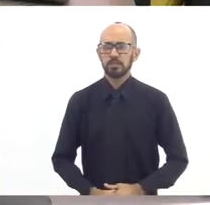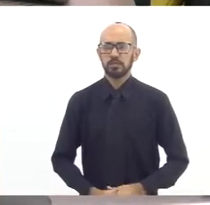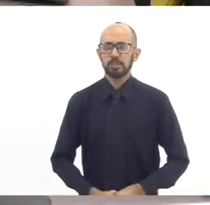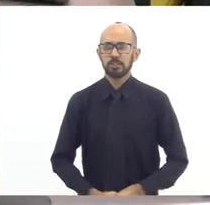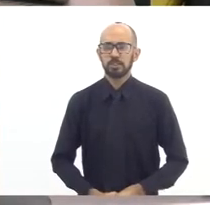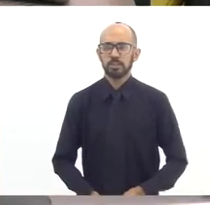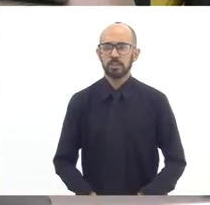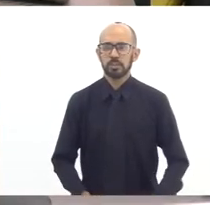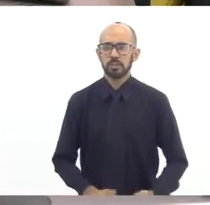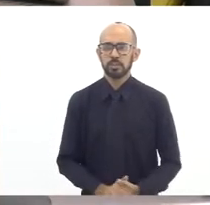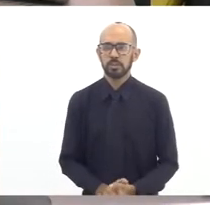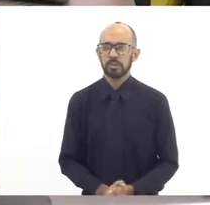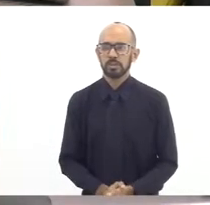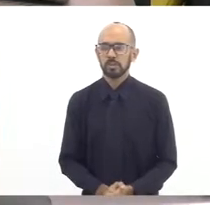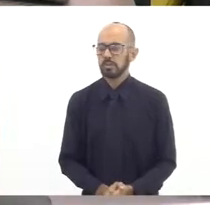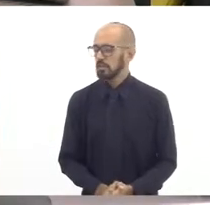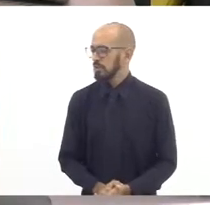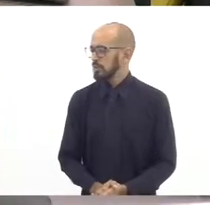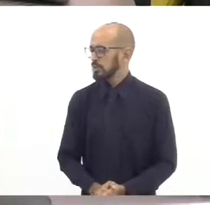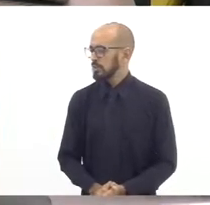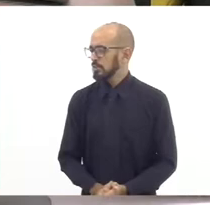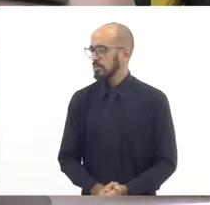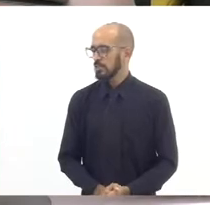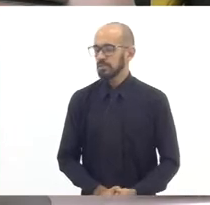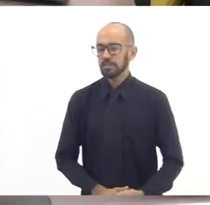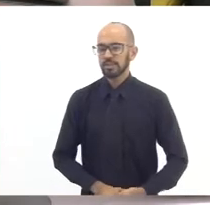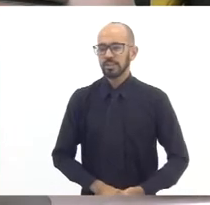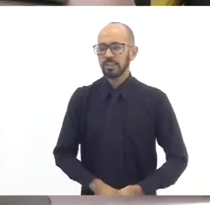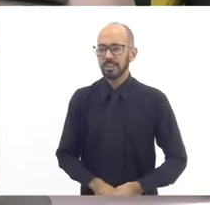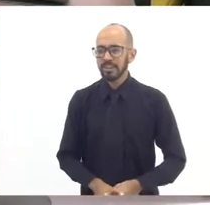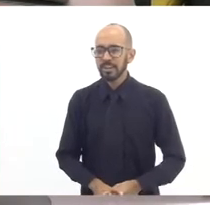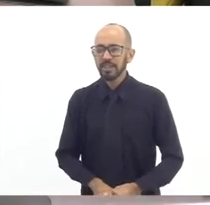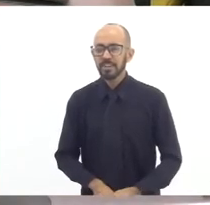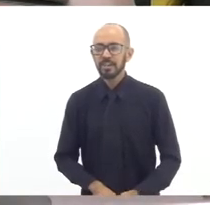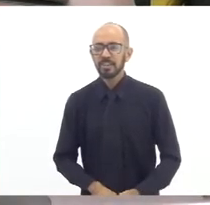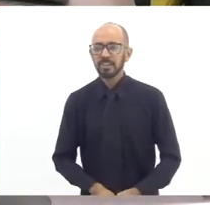Eu já terminei de perguntar. Deputada, pode fazer